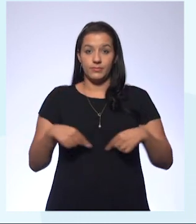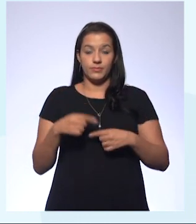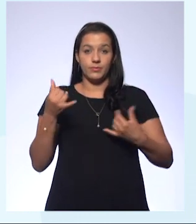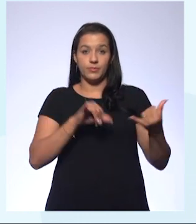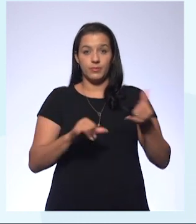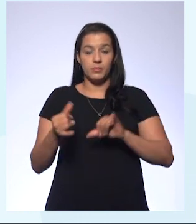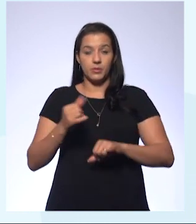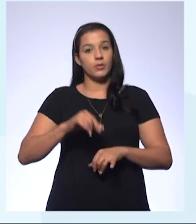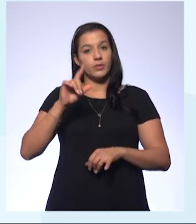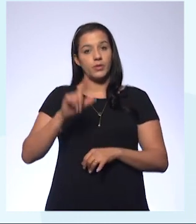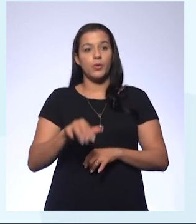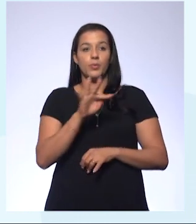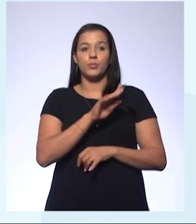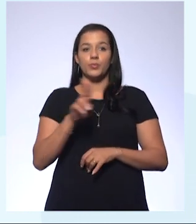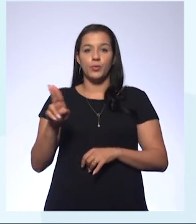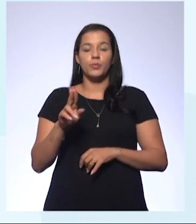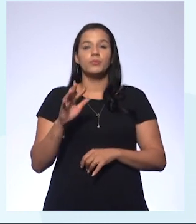passar.